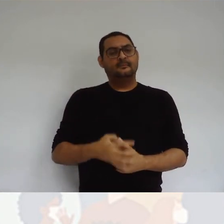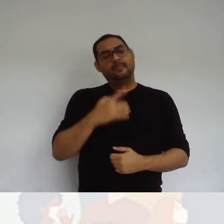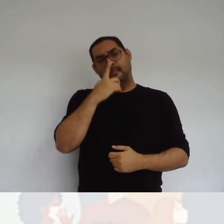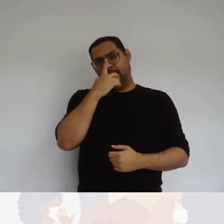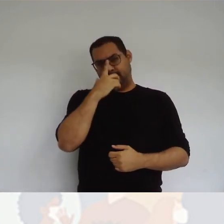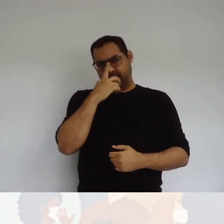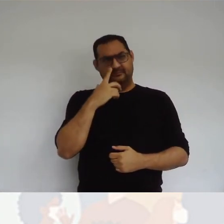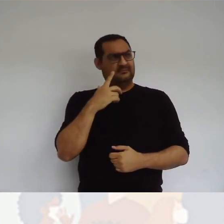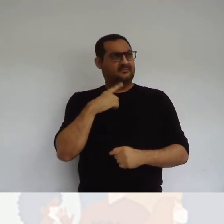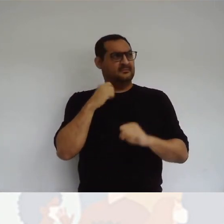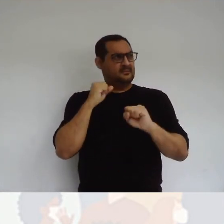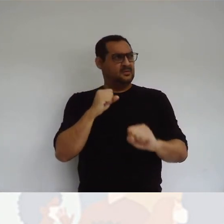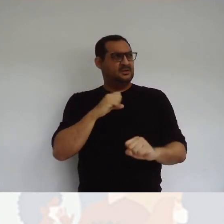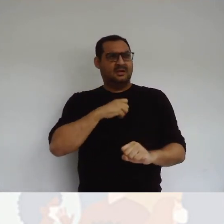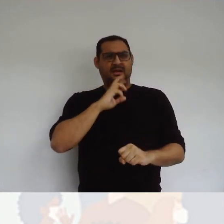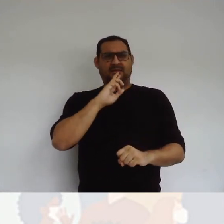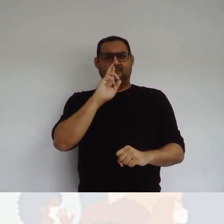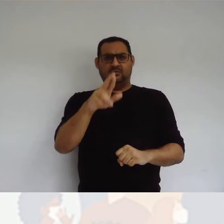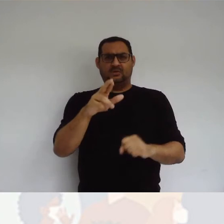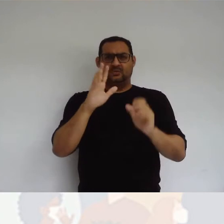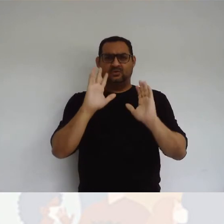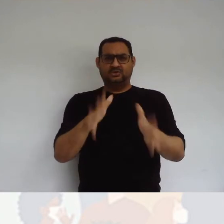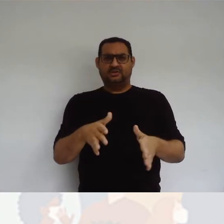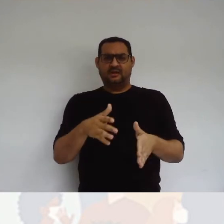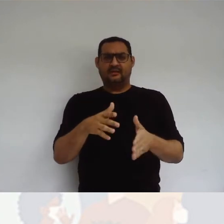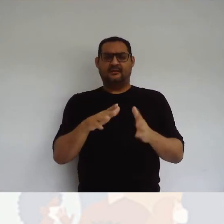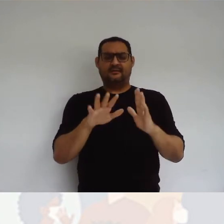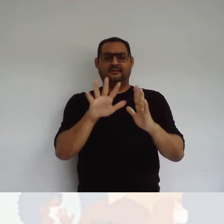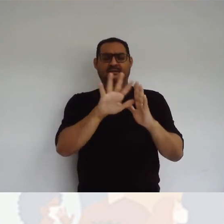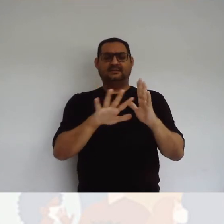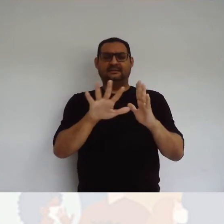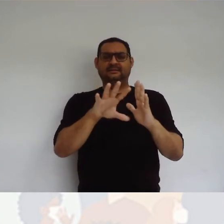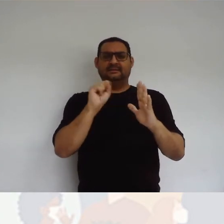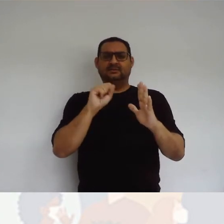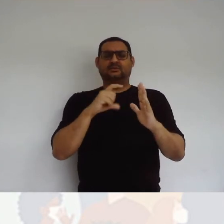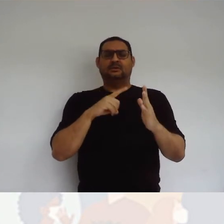Não sei se já respondi sobre signos nas projeções escalares.